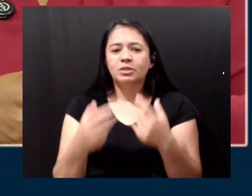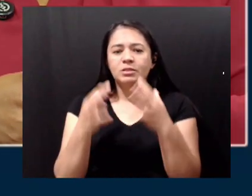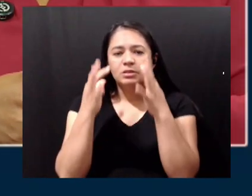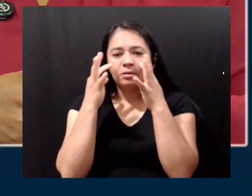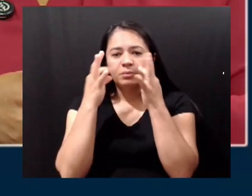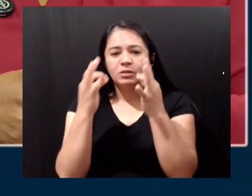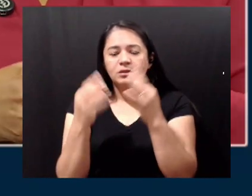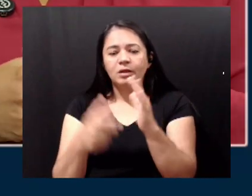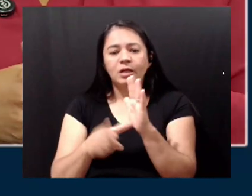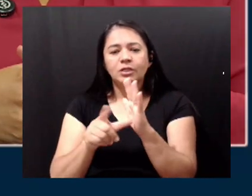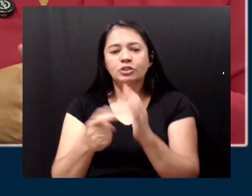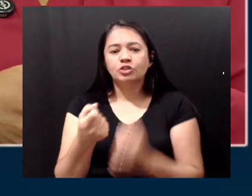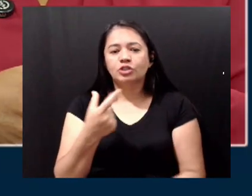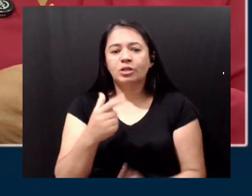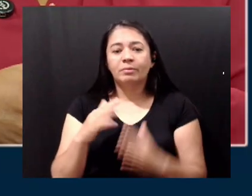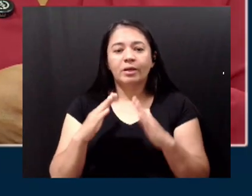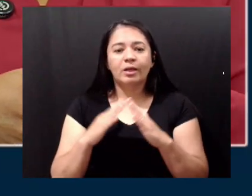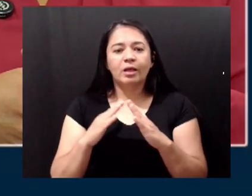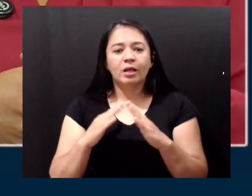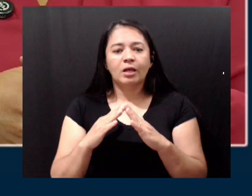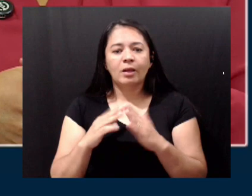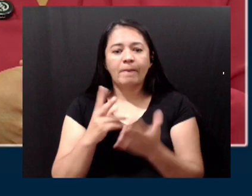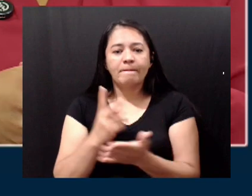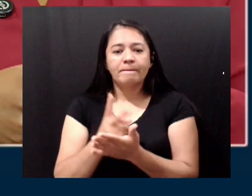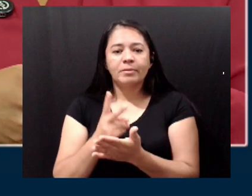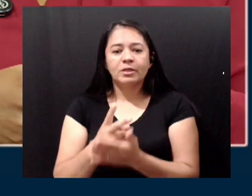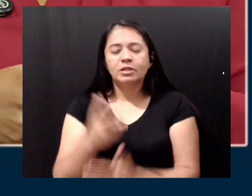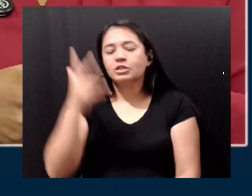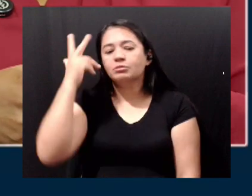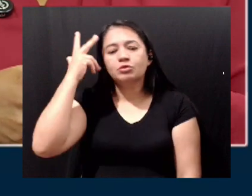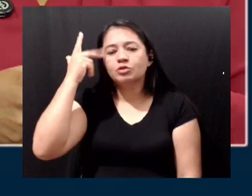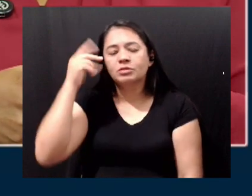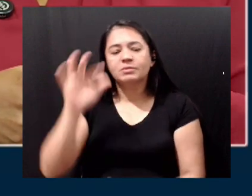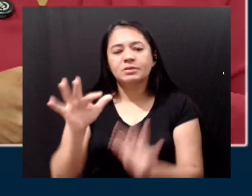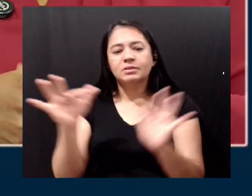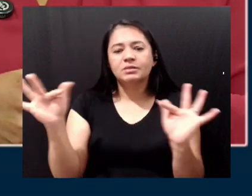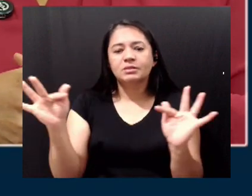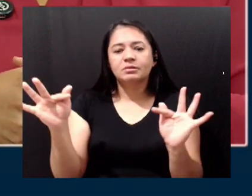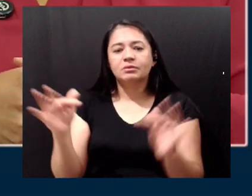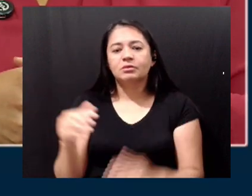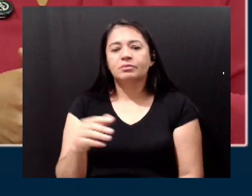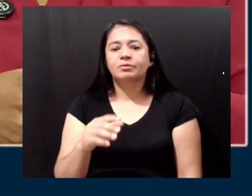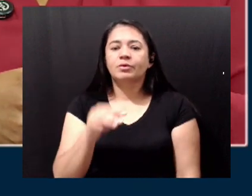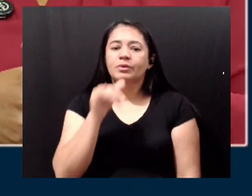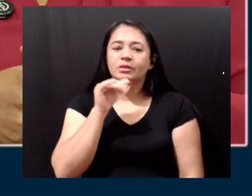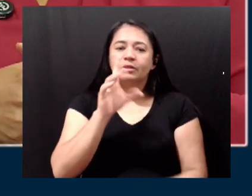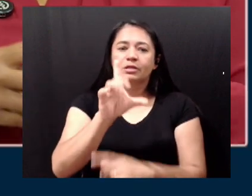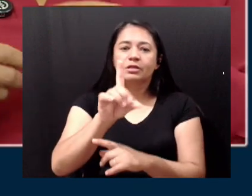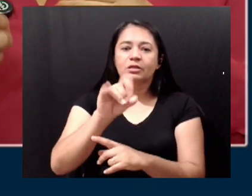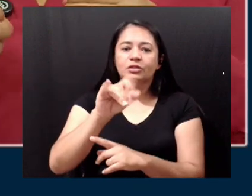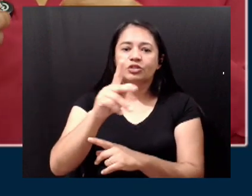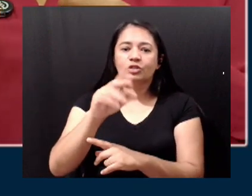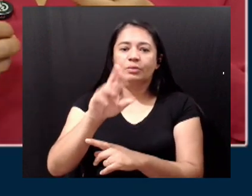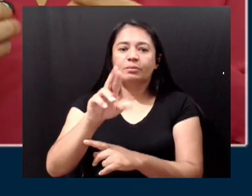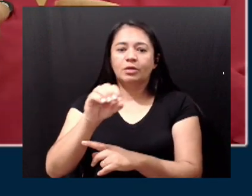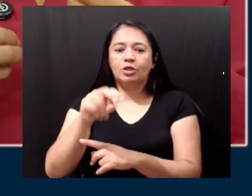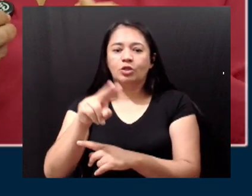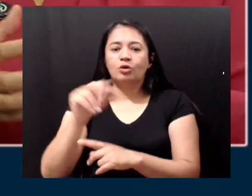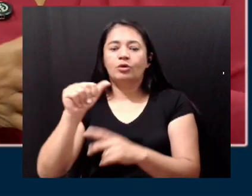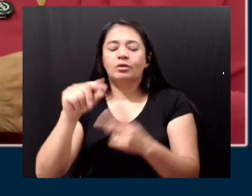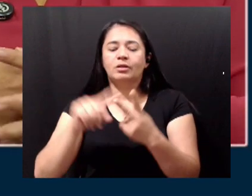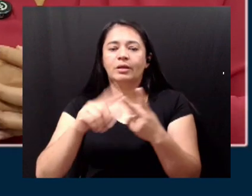em casa, mesmo os mais comuns, como dipirona e paracetamol? Rogério, o que que a gente tem